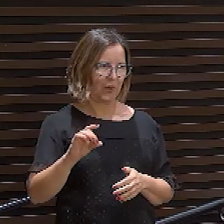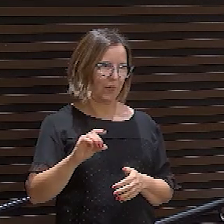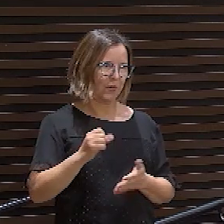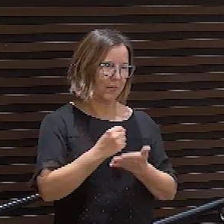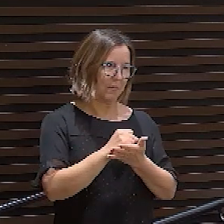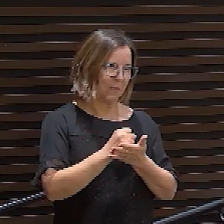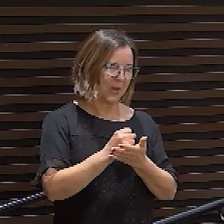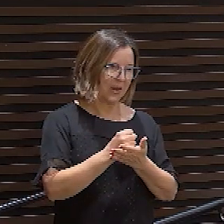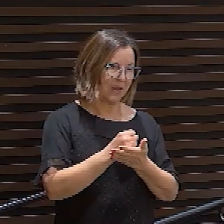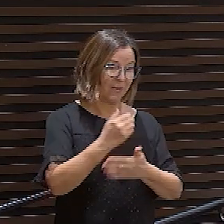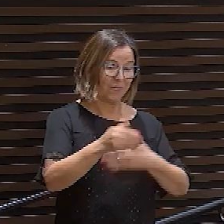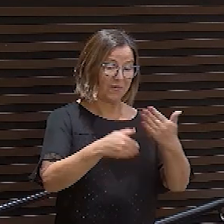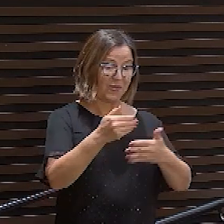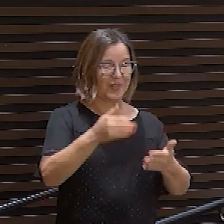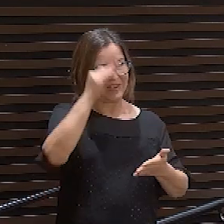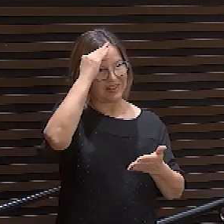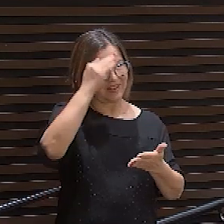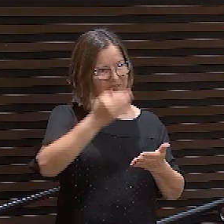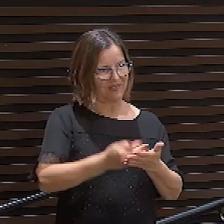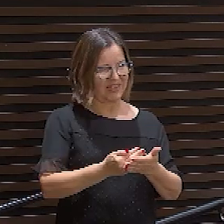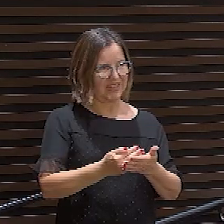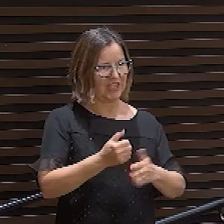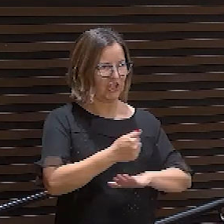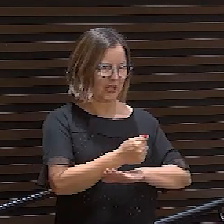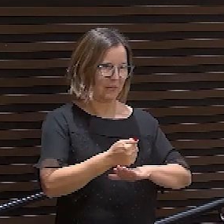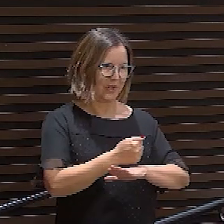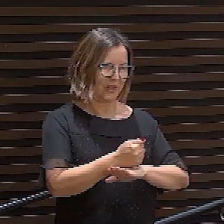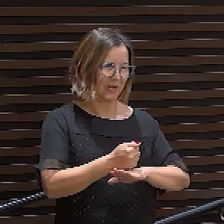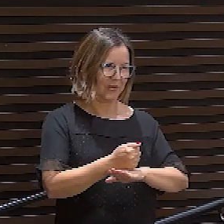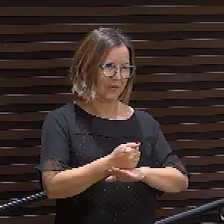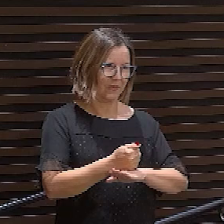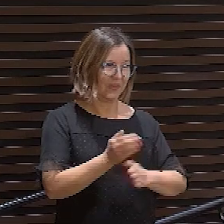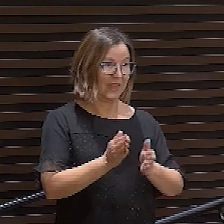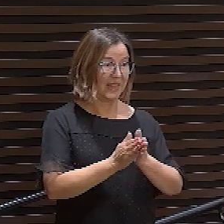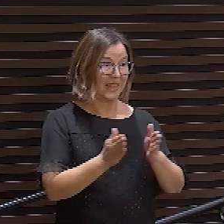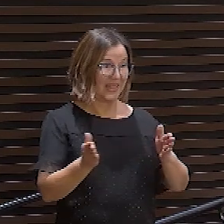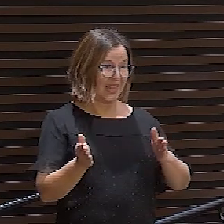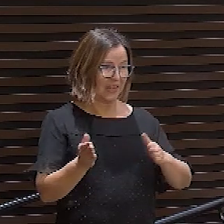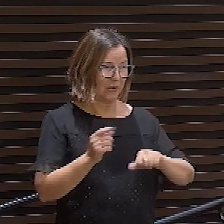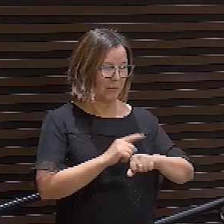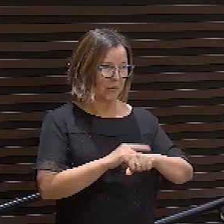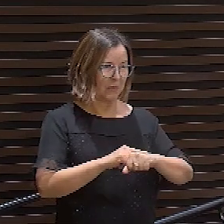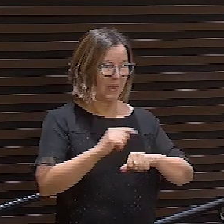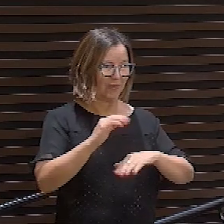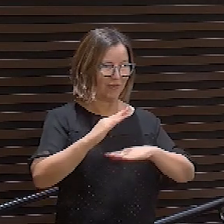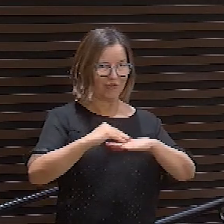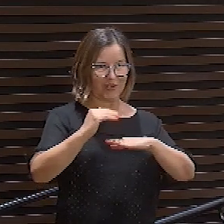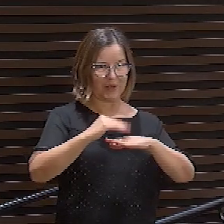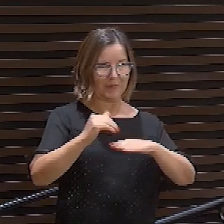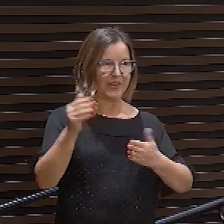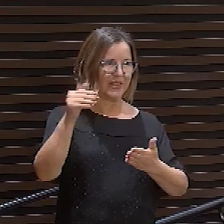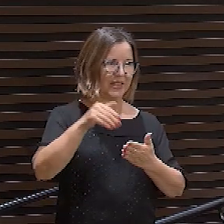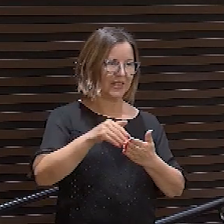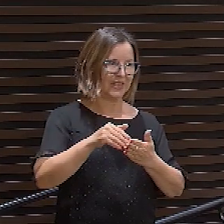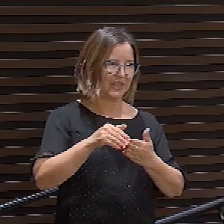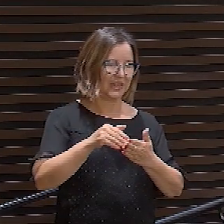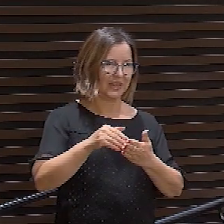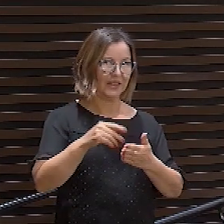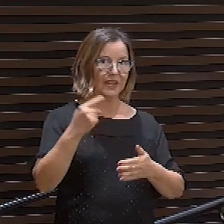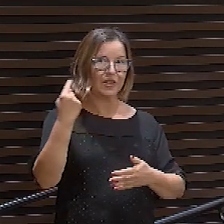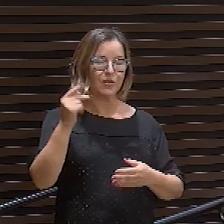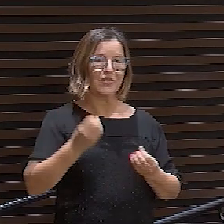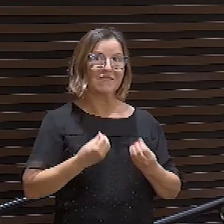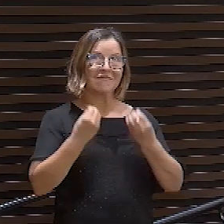progresso na fé de Abraão, desde o chamado até a sua entrega